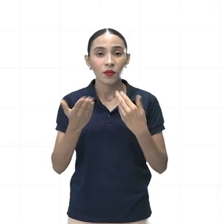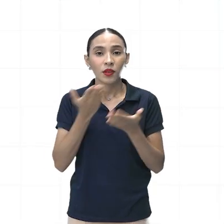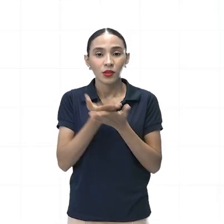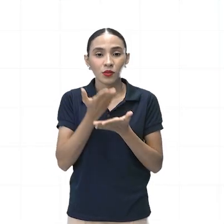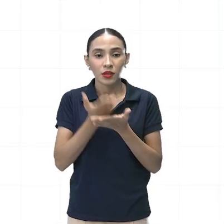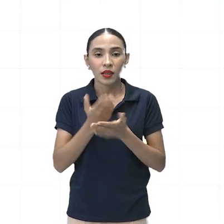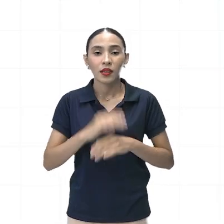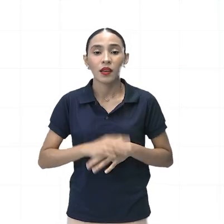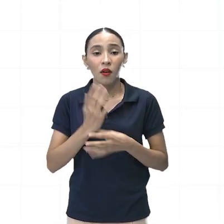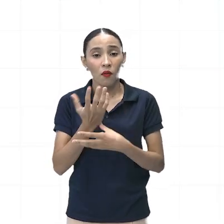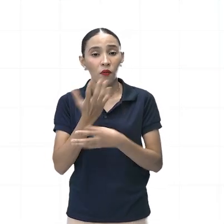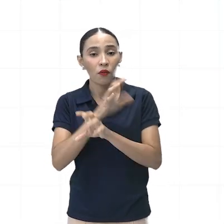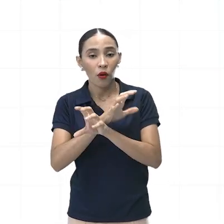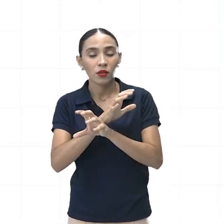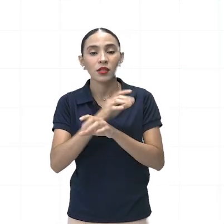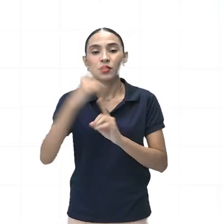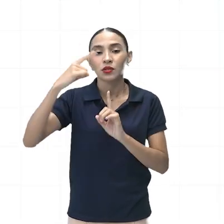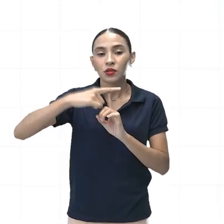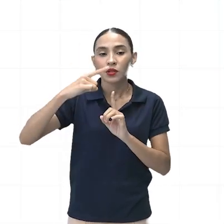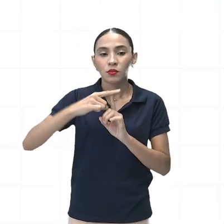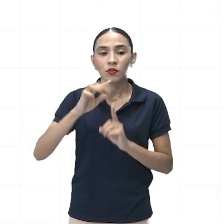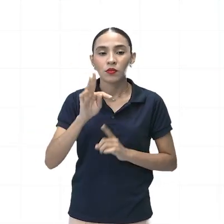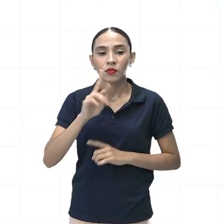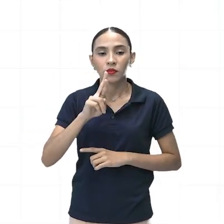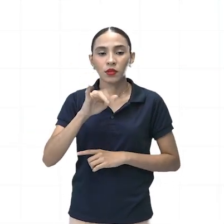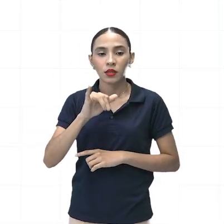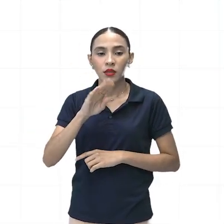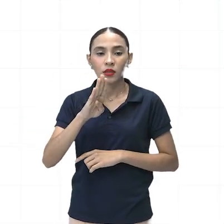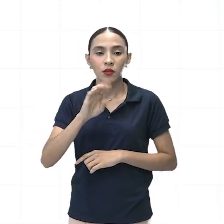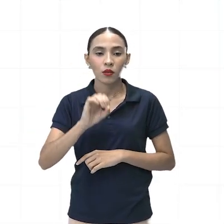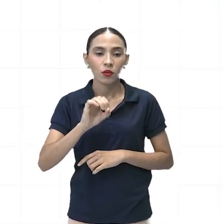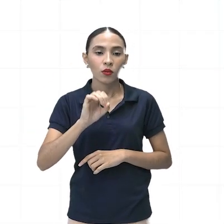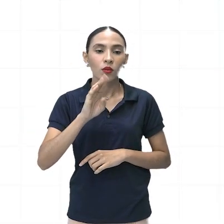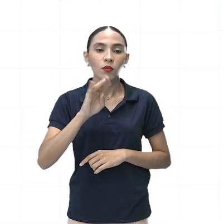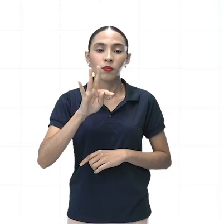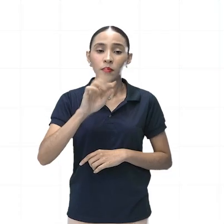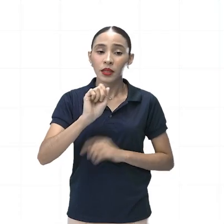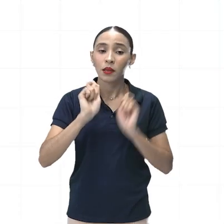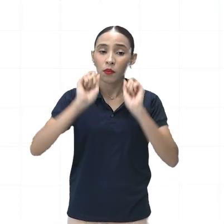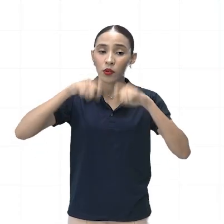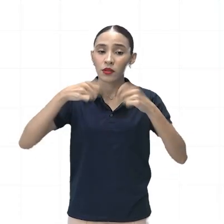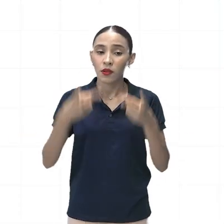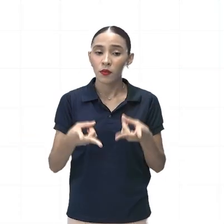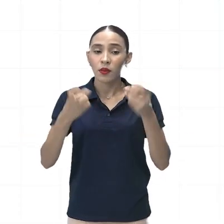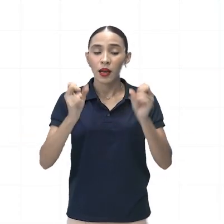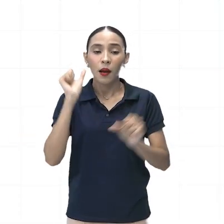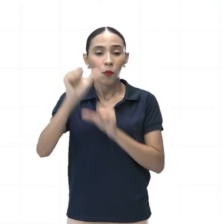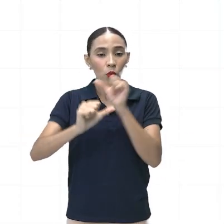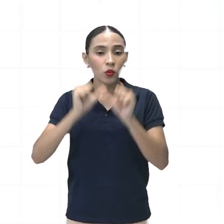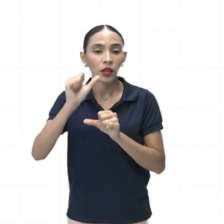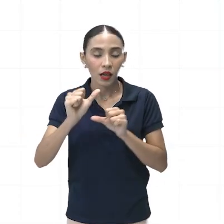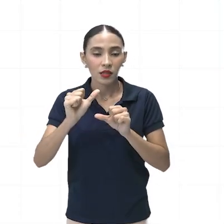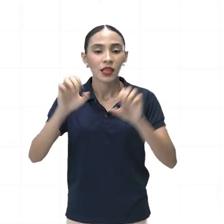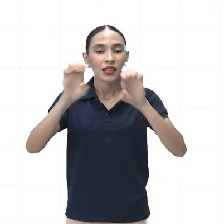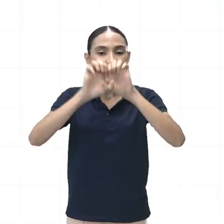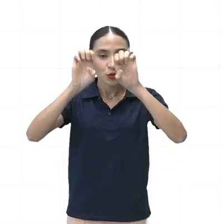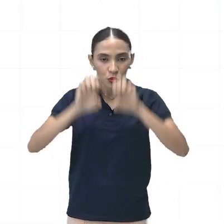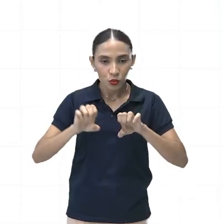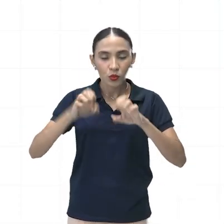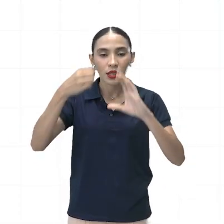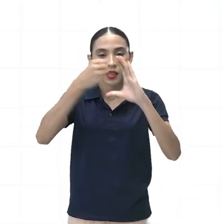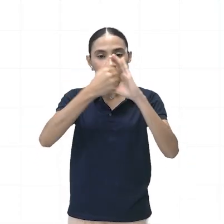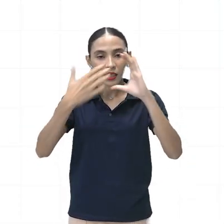estudar fósseis do tipo dos trilobitas, é possível ver as mudanças graduais em sua morfologia, ou seja,